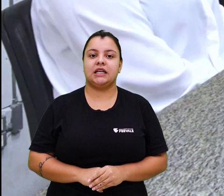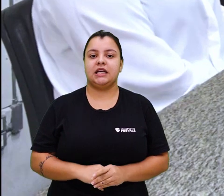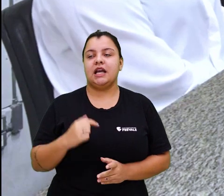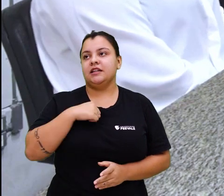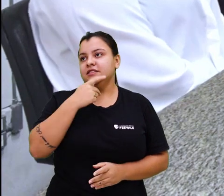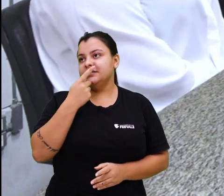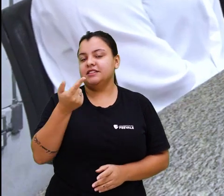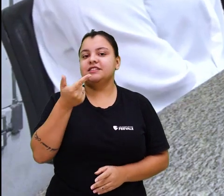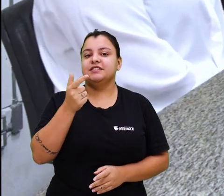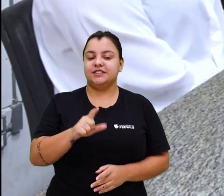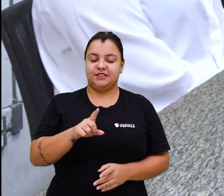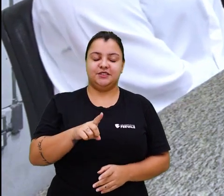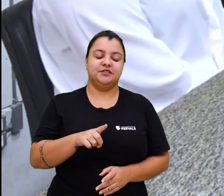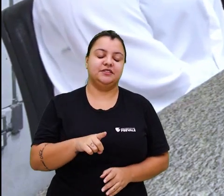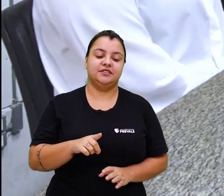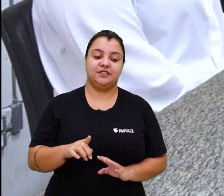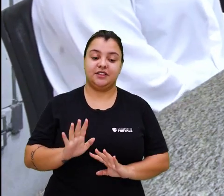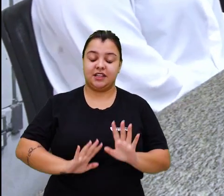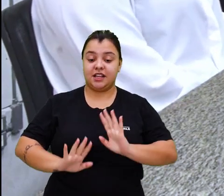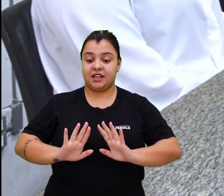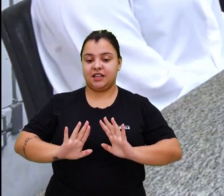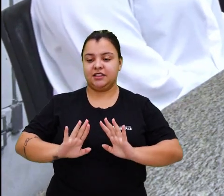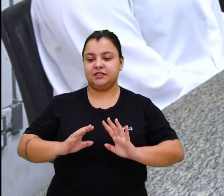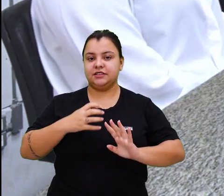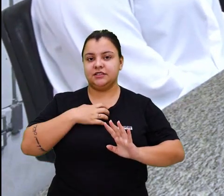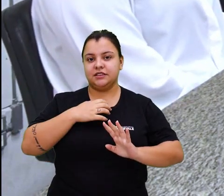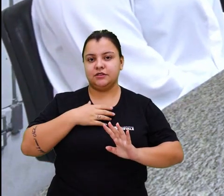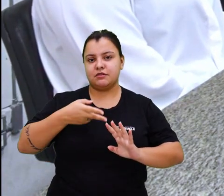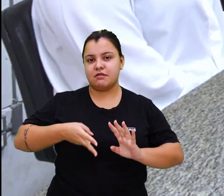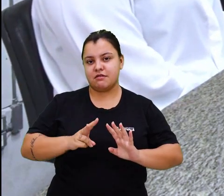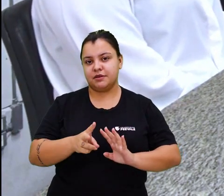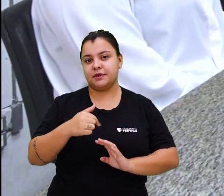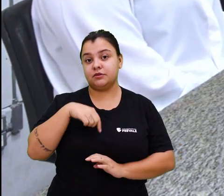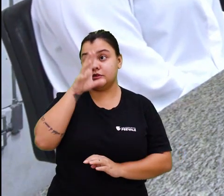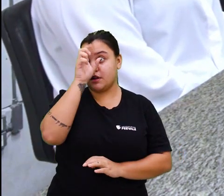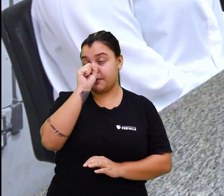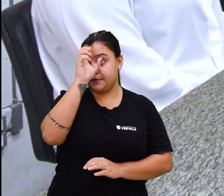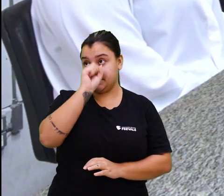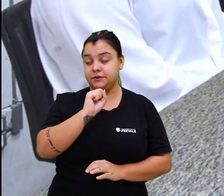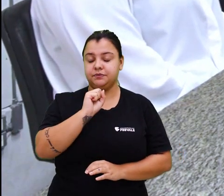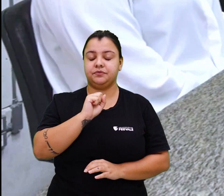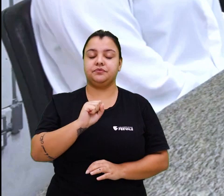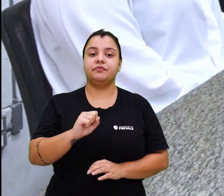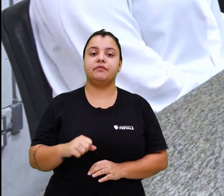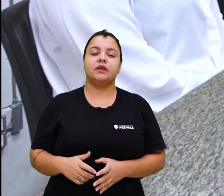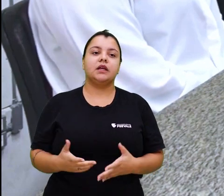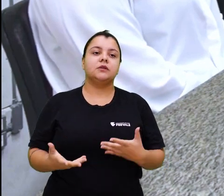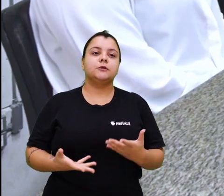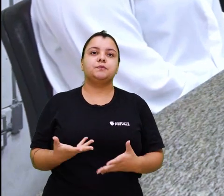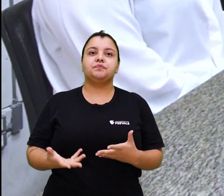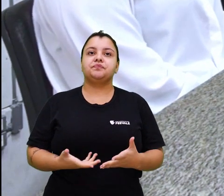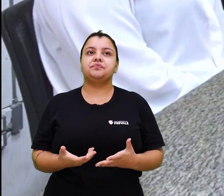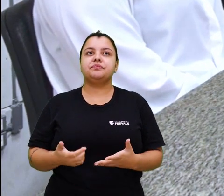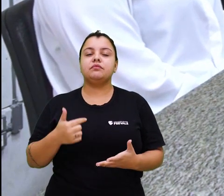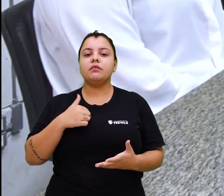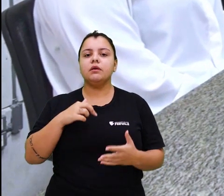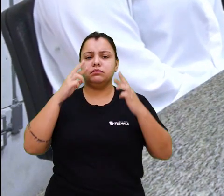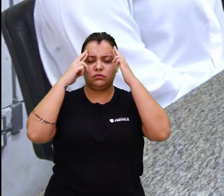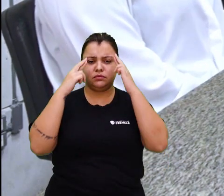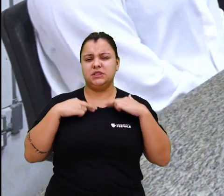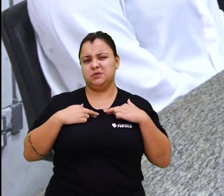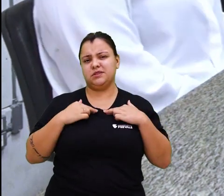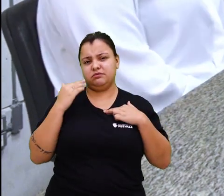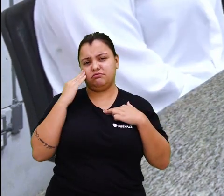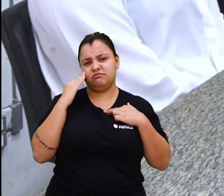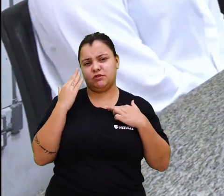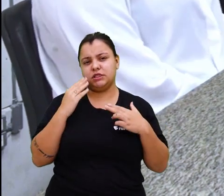vou falar de novo isso e eu se repito e até uma coisa que eu tô aprendendo sobre mim eu tô acabando eh me respeitando um